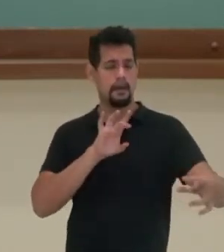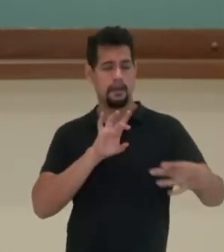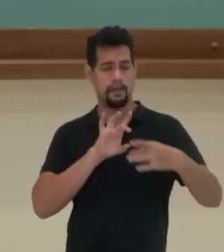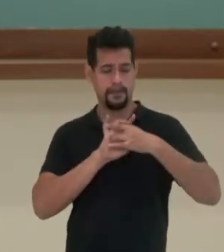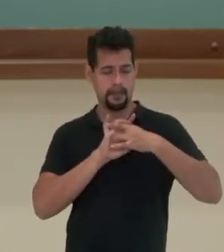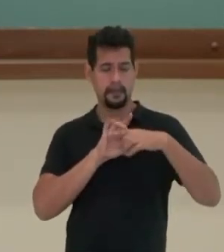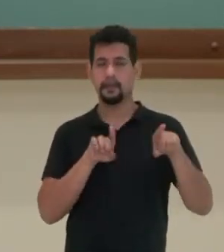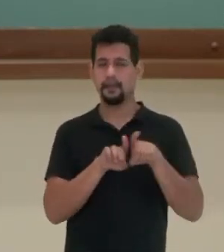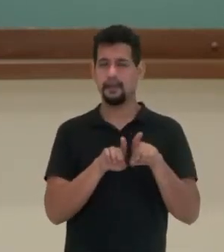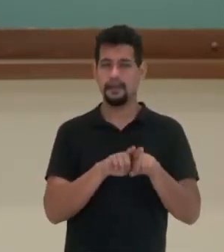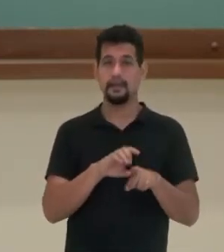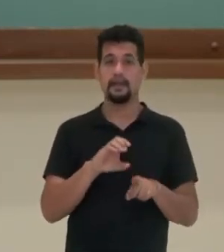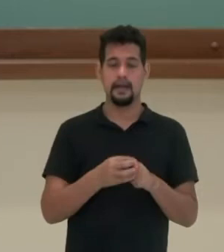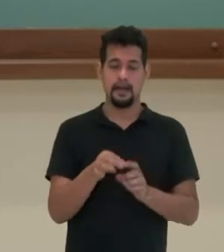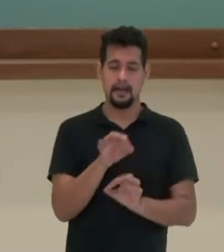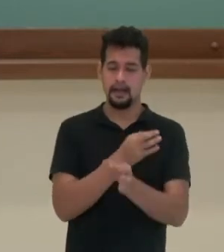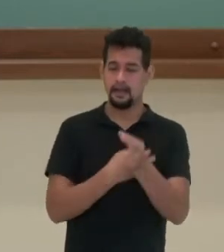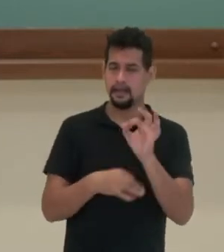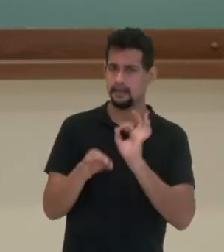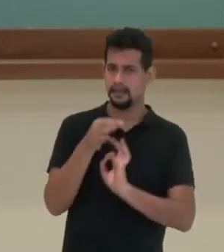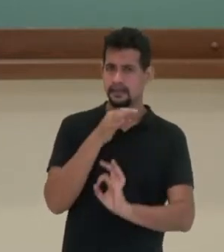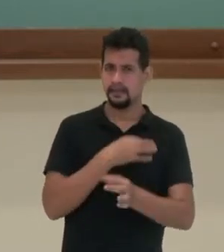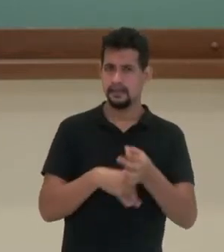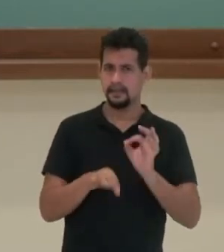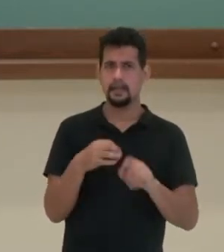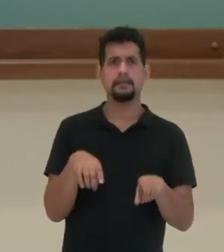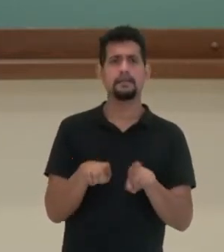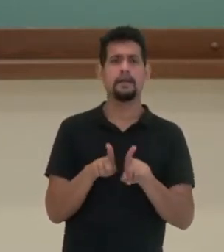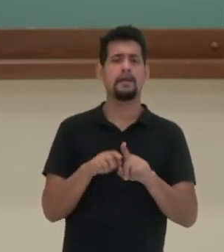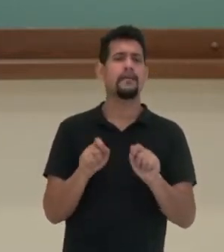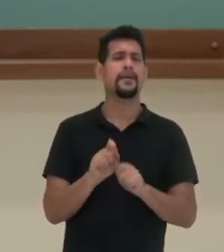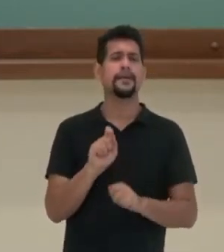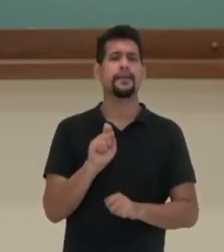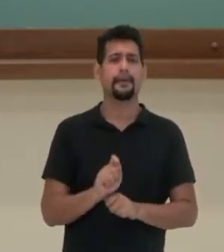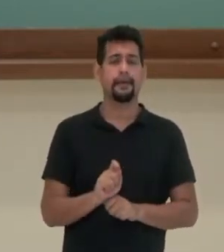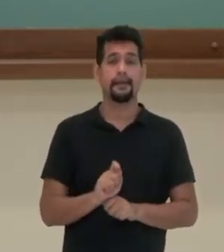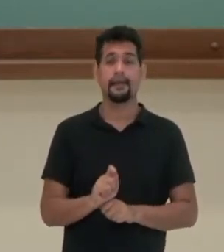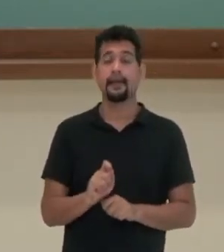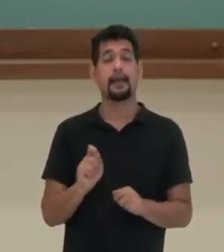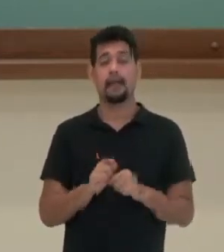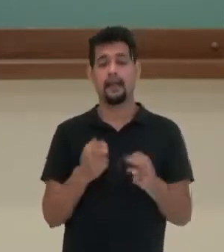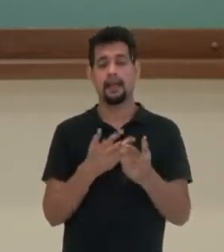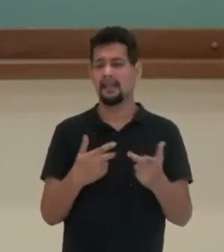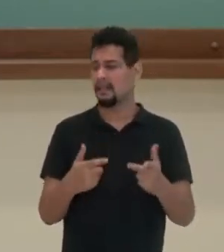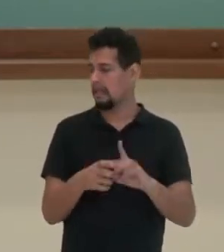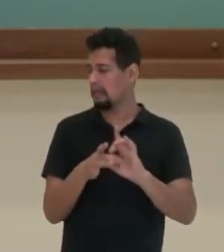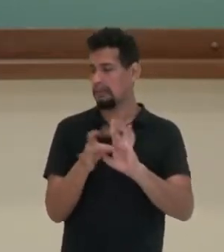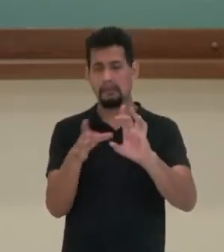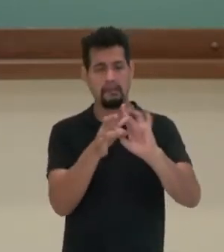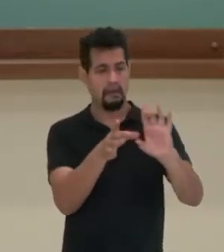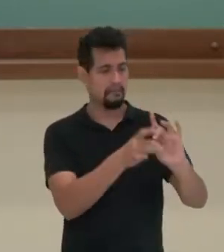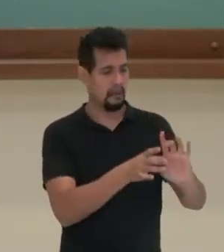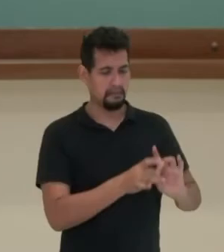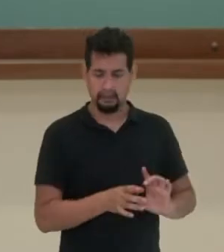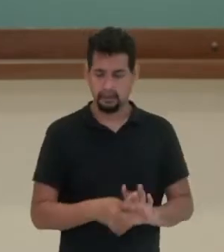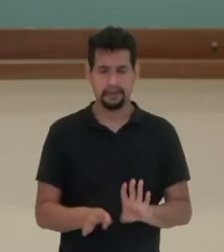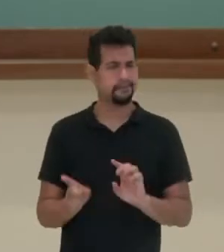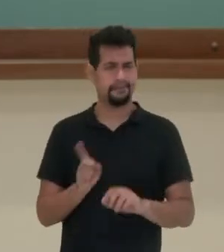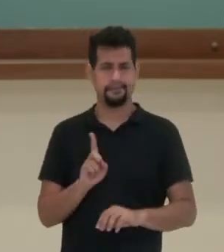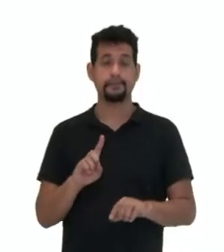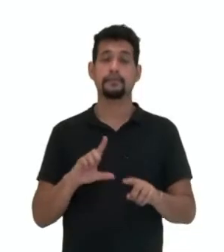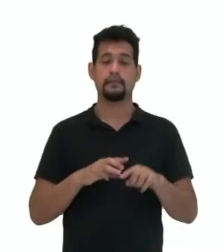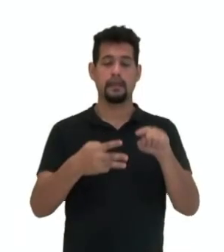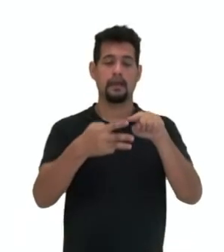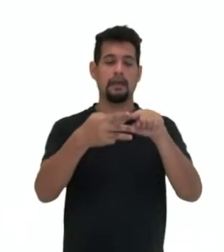unindo essas células, esse tecido, acaba deixando ele, não deixando as coisas ficarem espalhadas de qualquer jeito. São